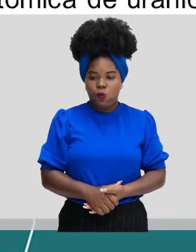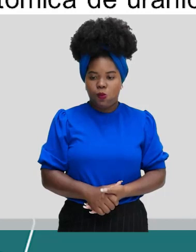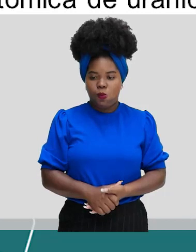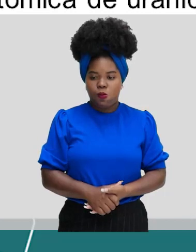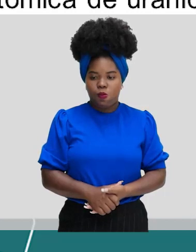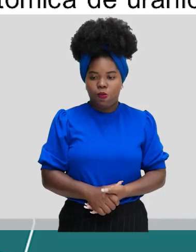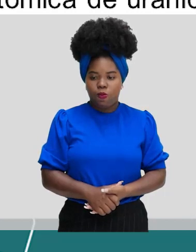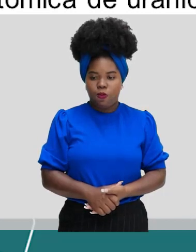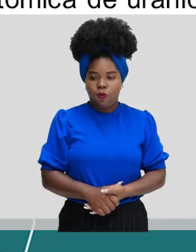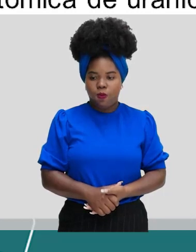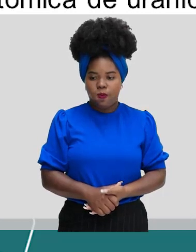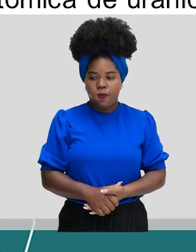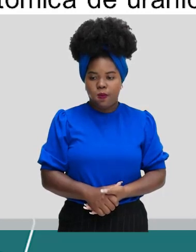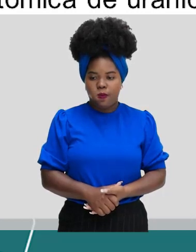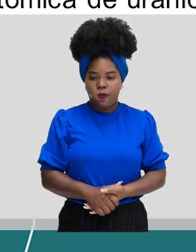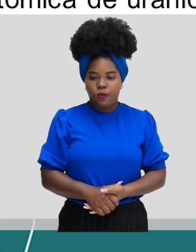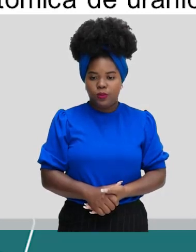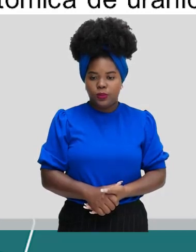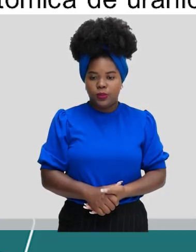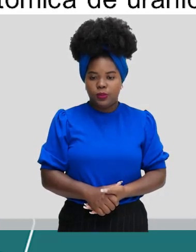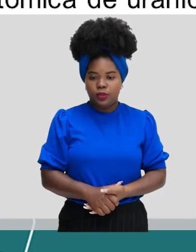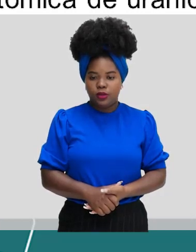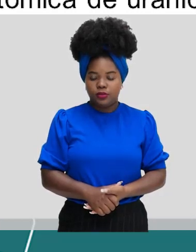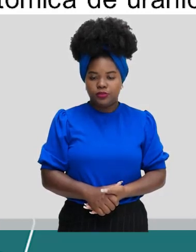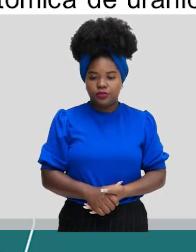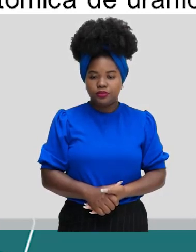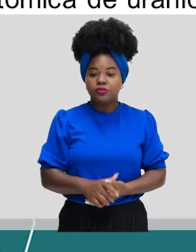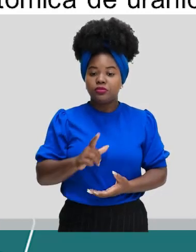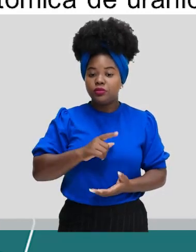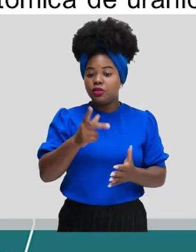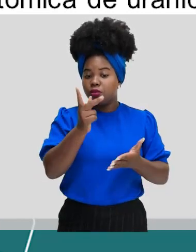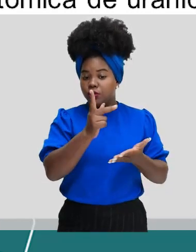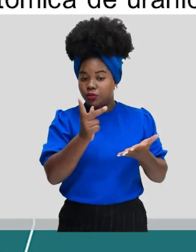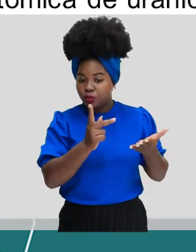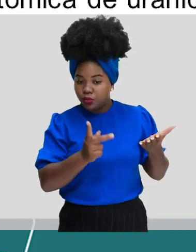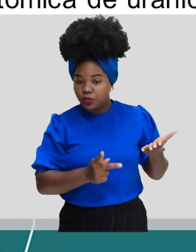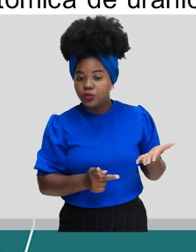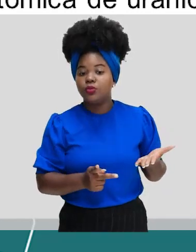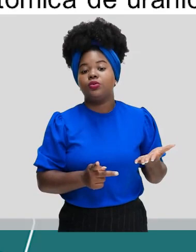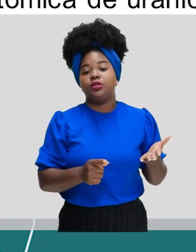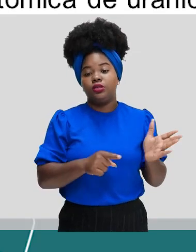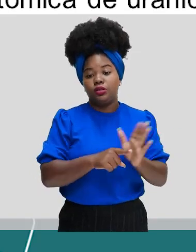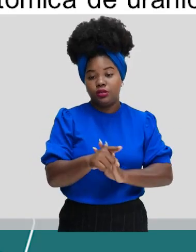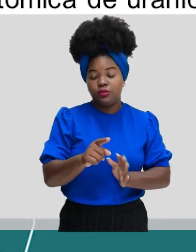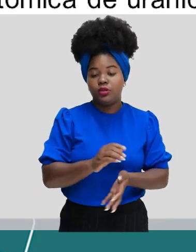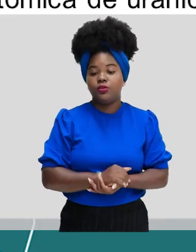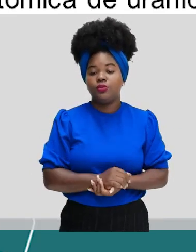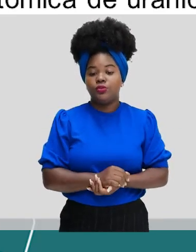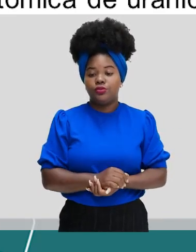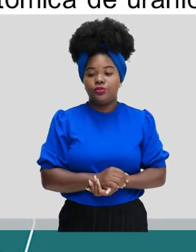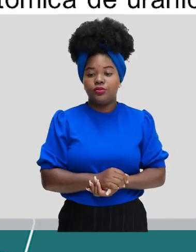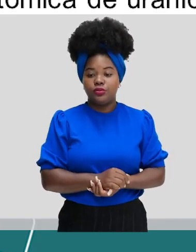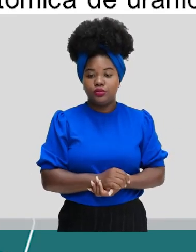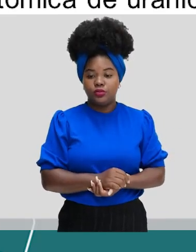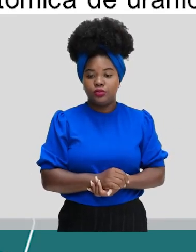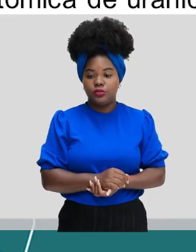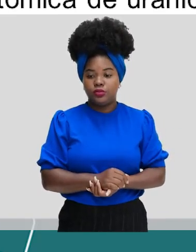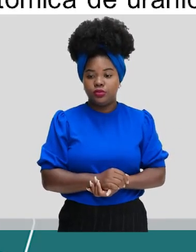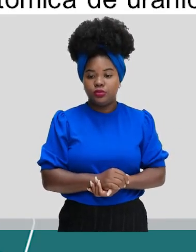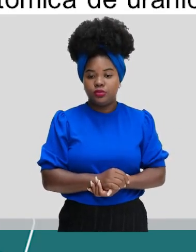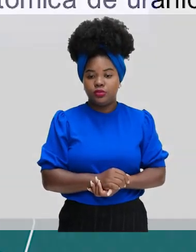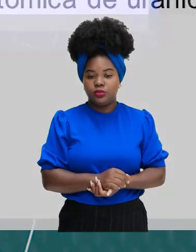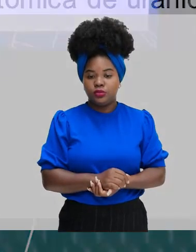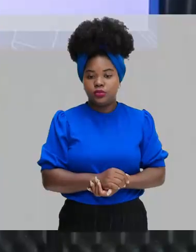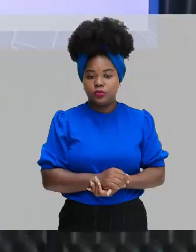em cadeia então uma poesia certo esse trecho é retirado de uma poesia nesse